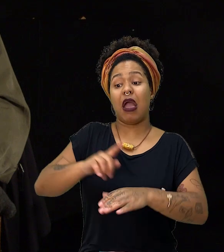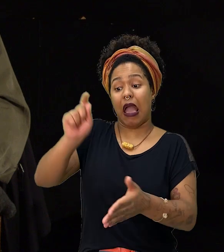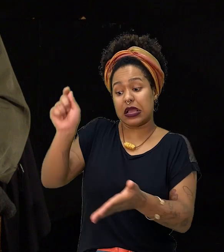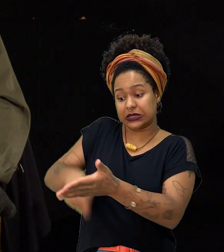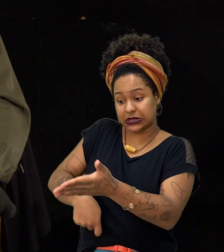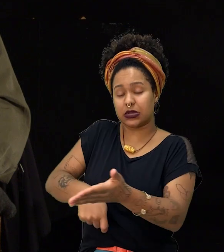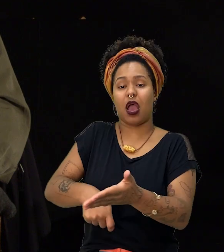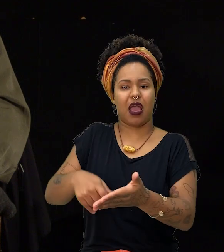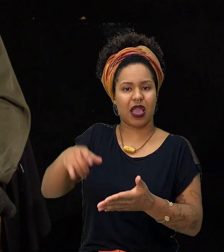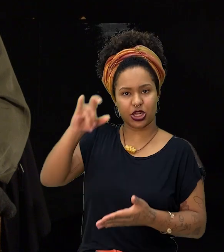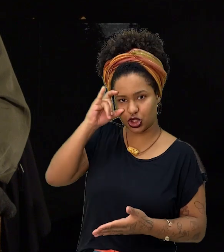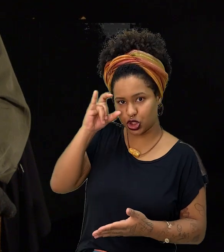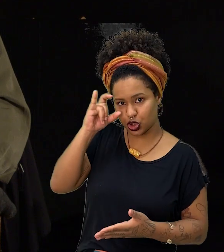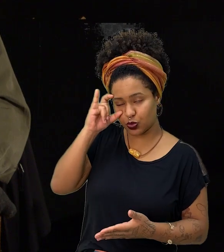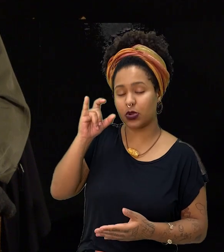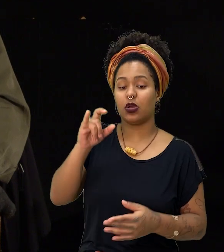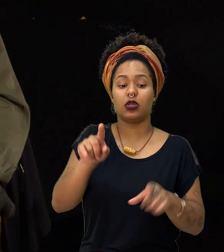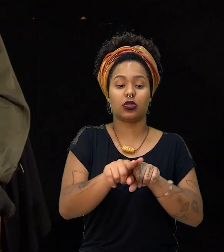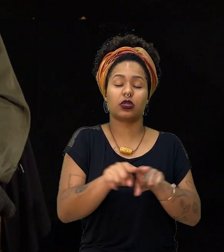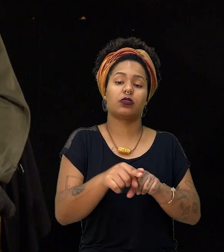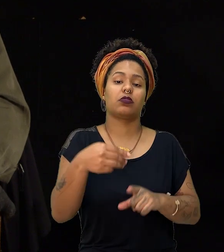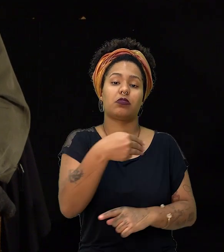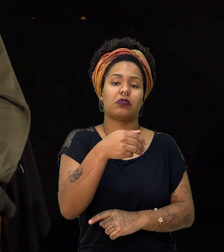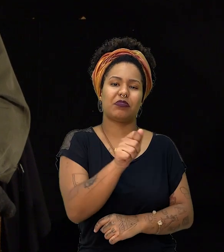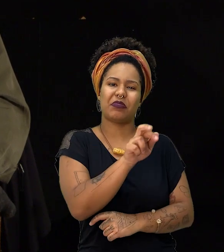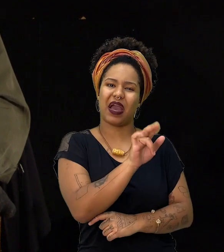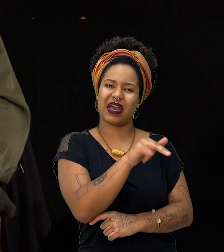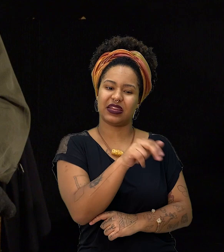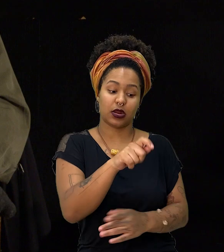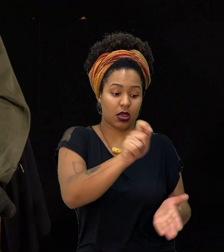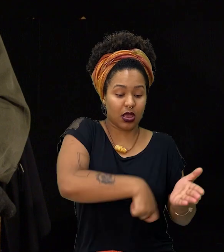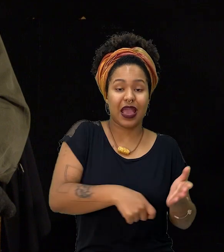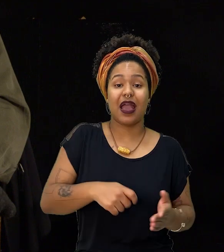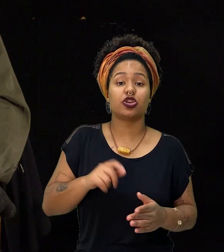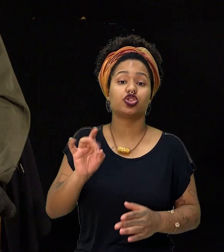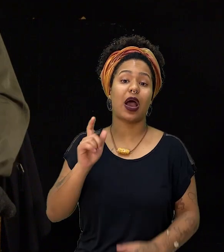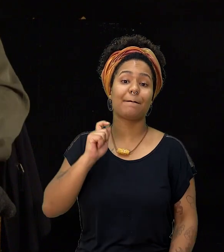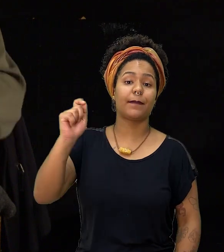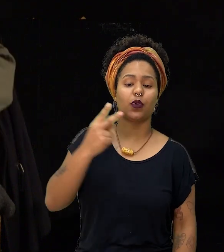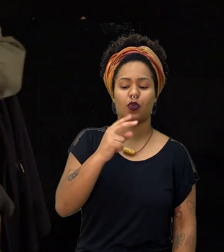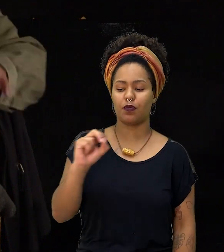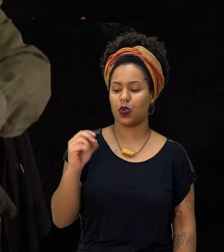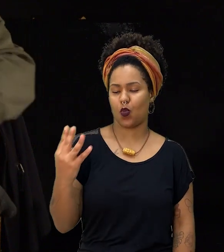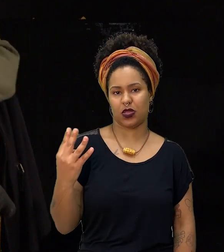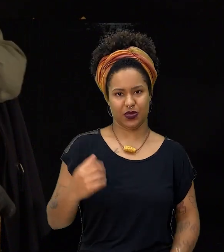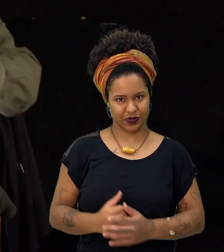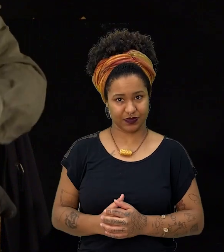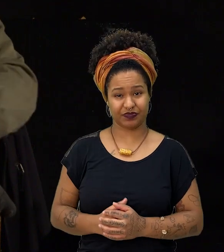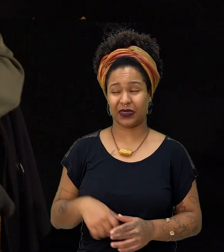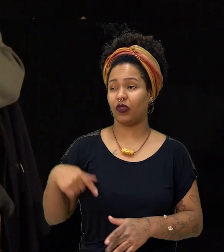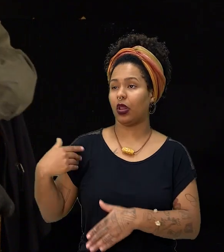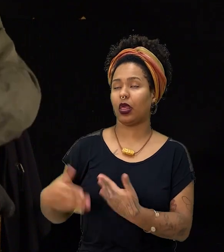pela Dilma e pela Marina em abril de 2004. Ficou